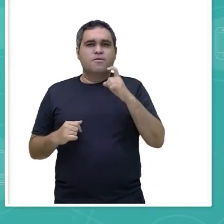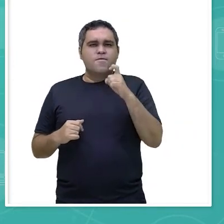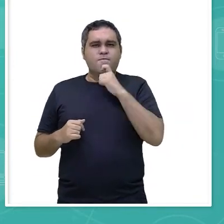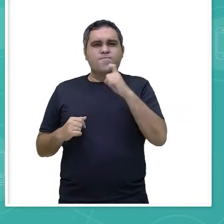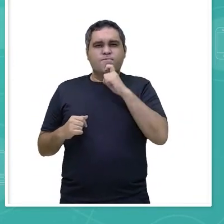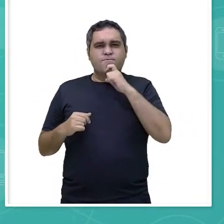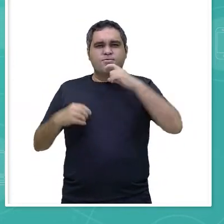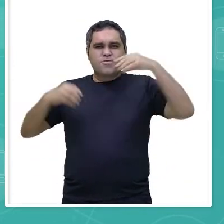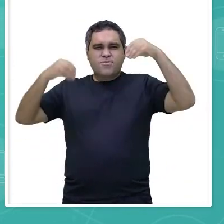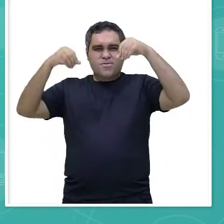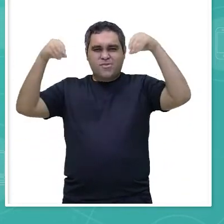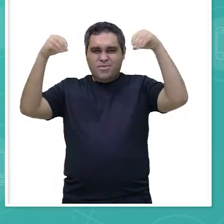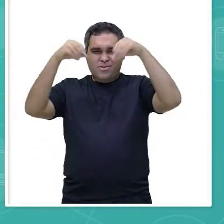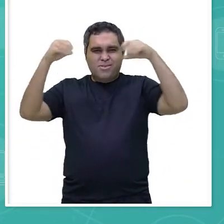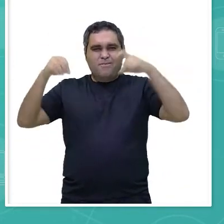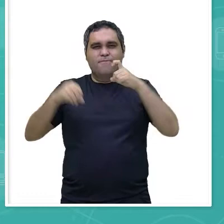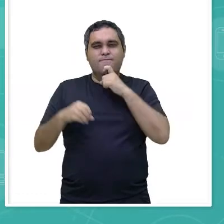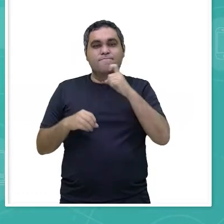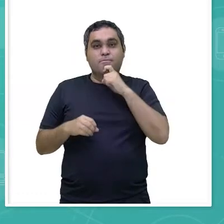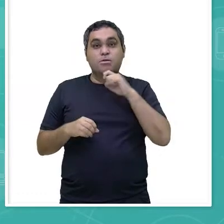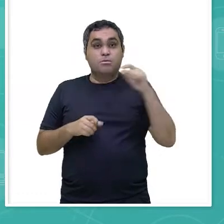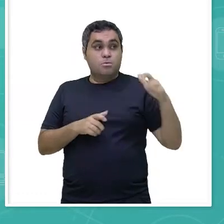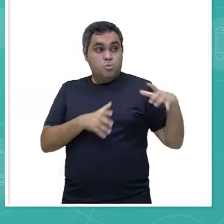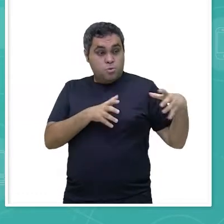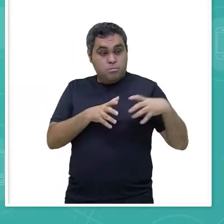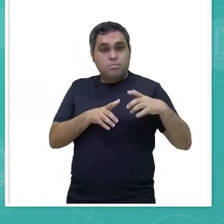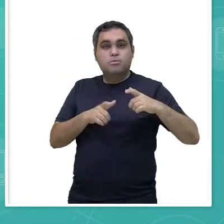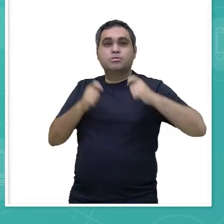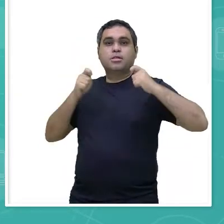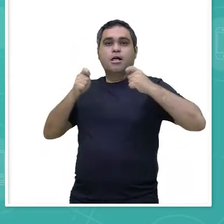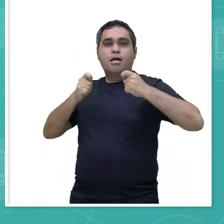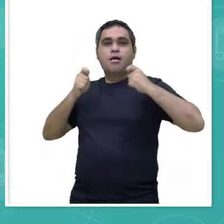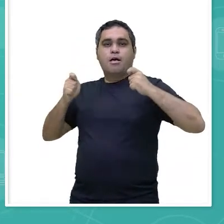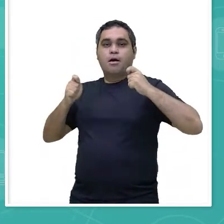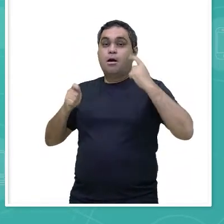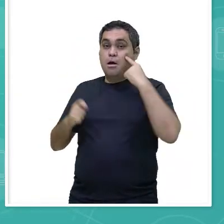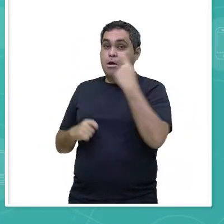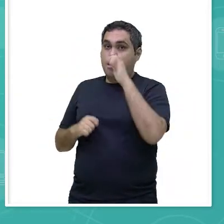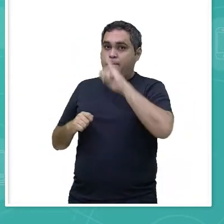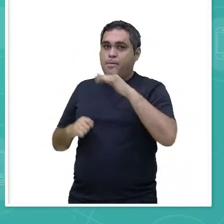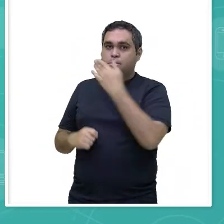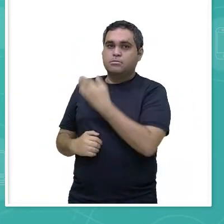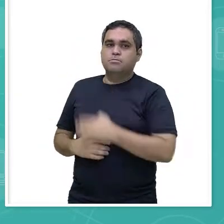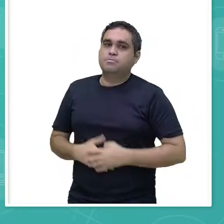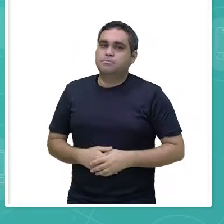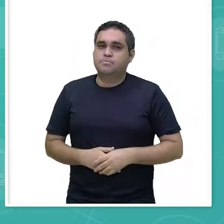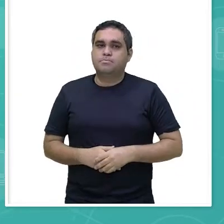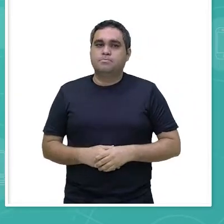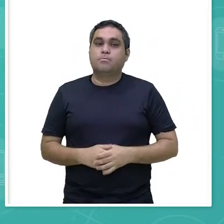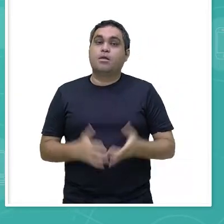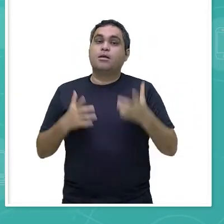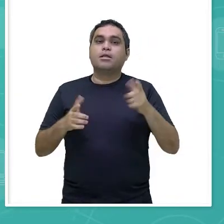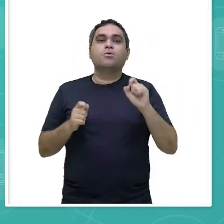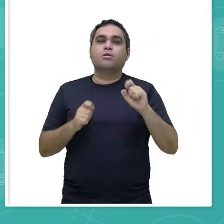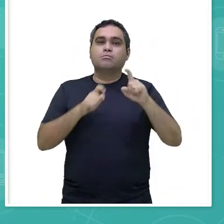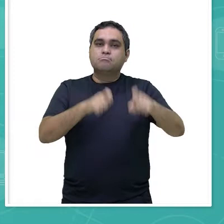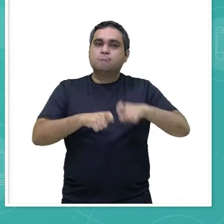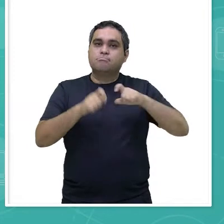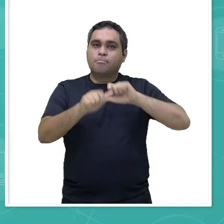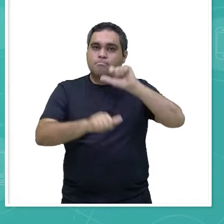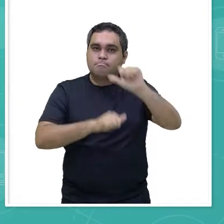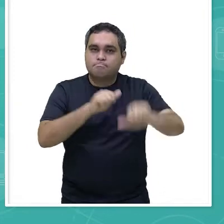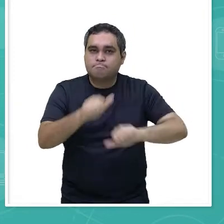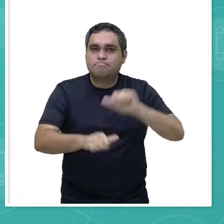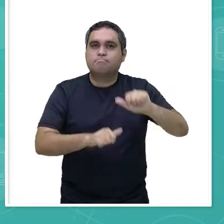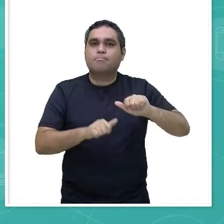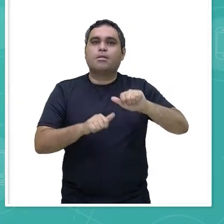cartazes. Esses cartazes diziam o quê? Olha aí, trouxe as reivindicações deles para vocês. Eles queriam reforma agrária, ou seja,